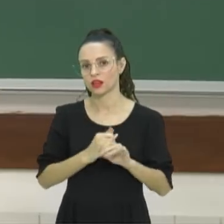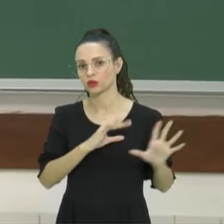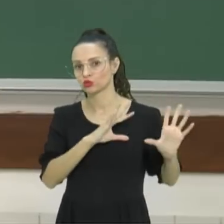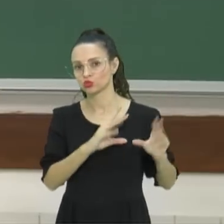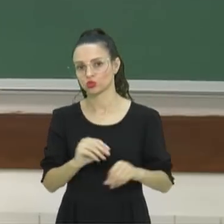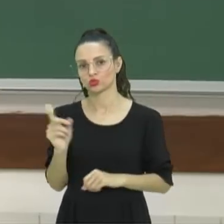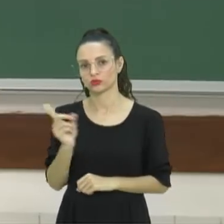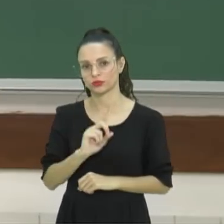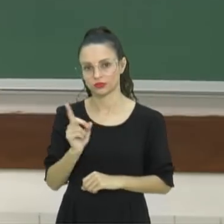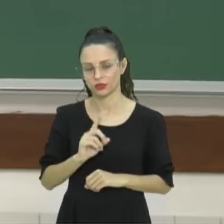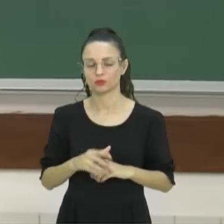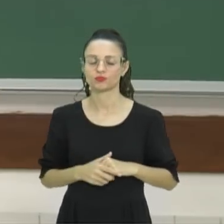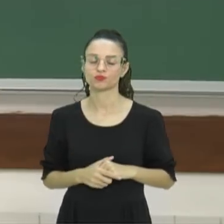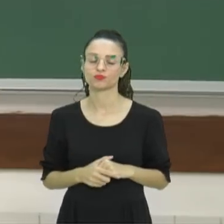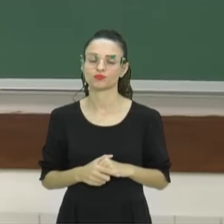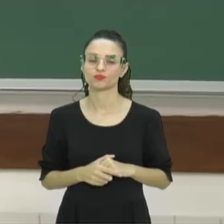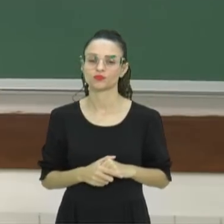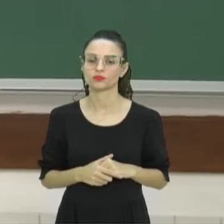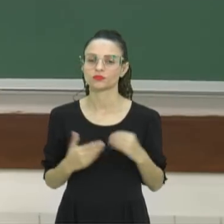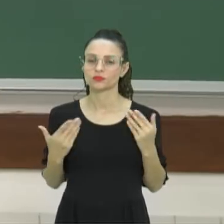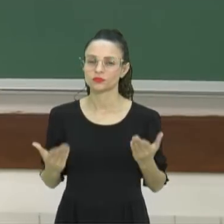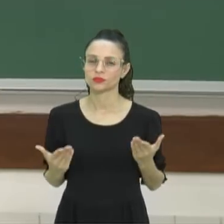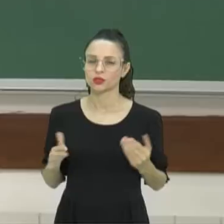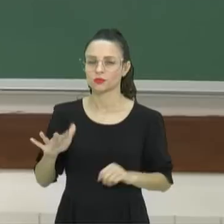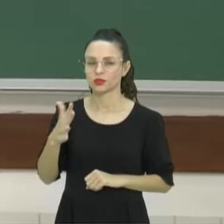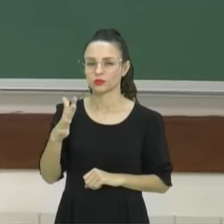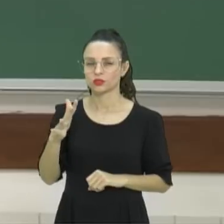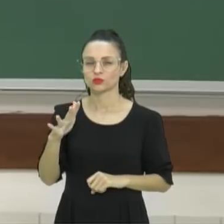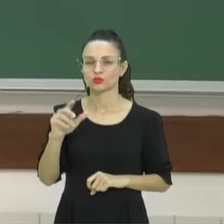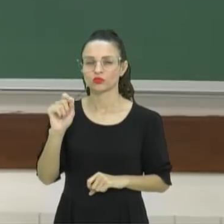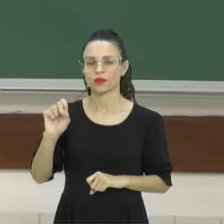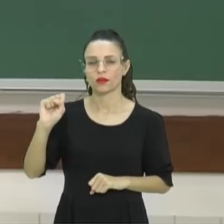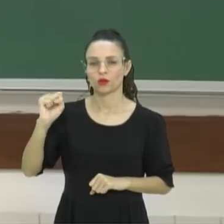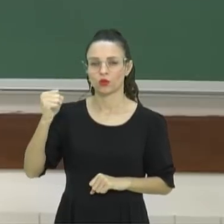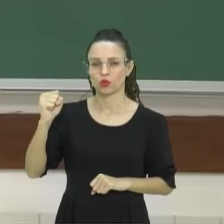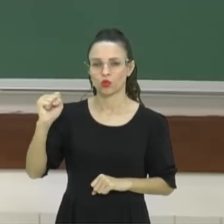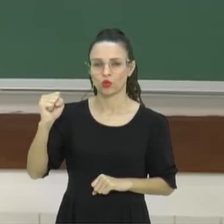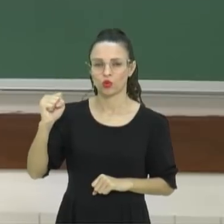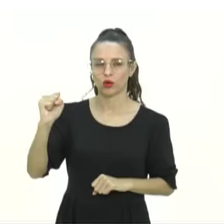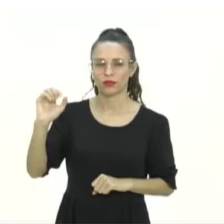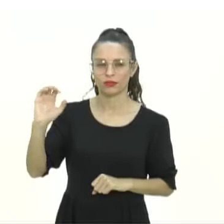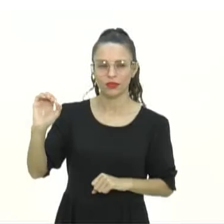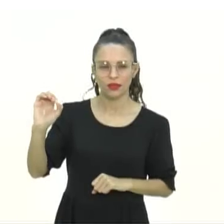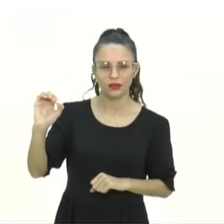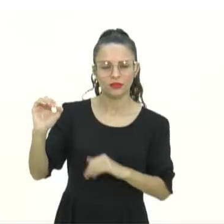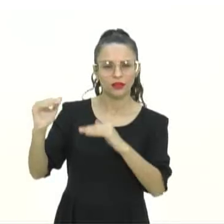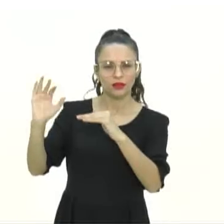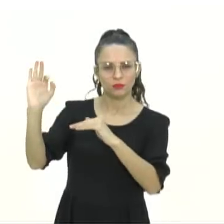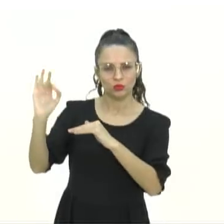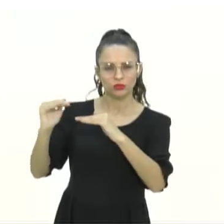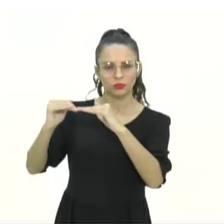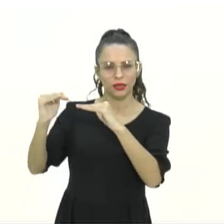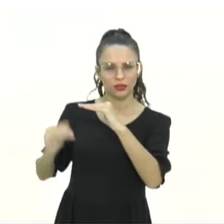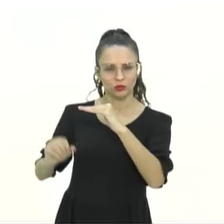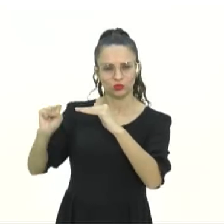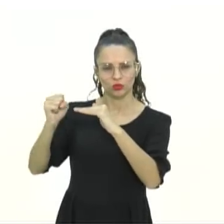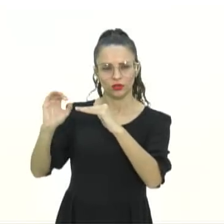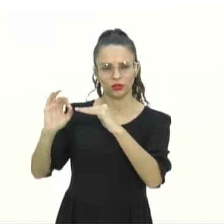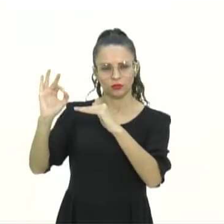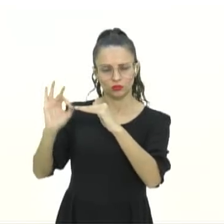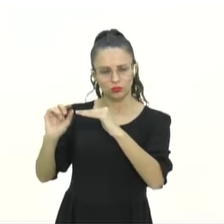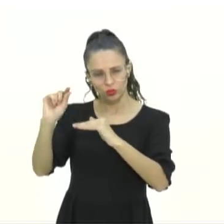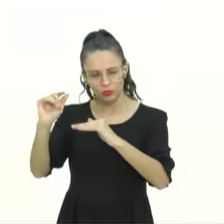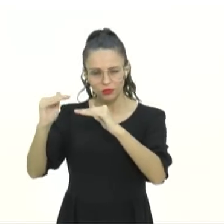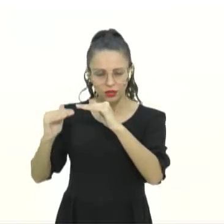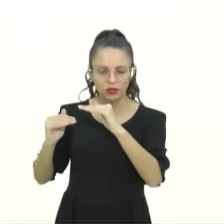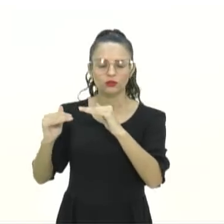de informação à internet. Tá? Então são cerca ali de 80, um pouco menos, né, de 80% da população brasileira